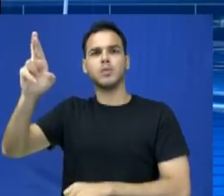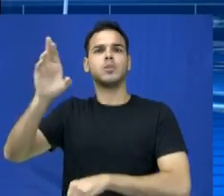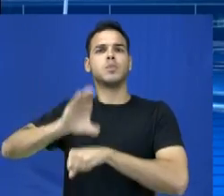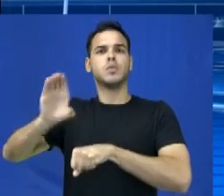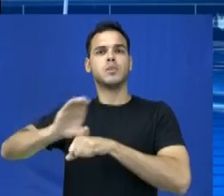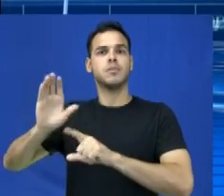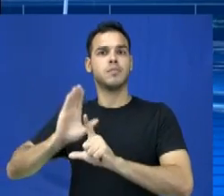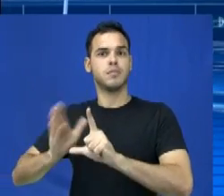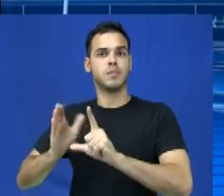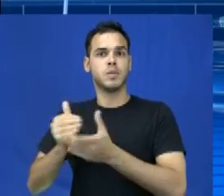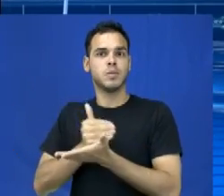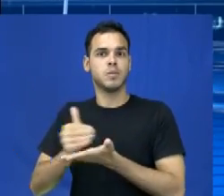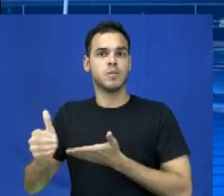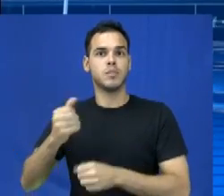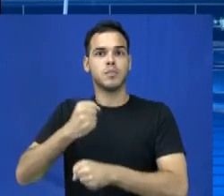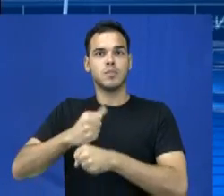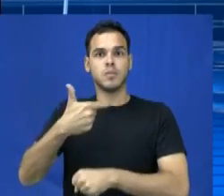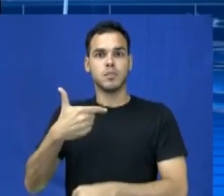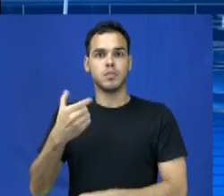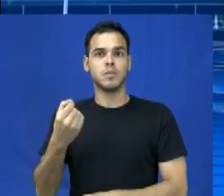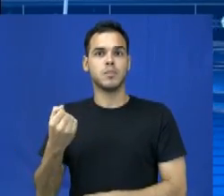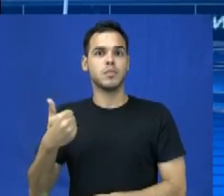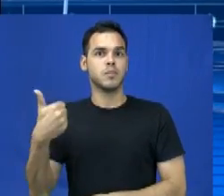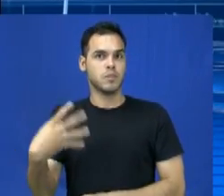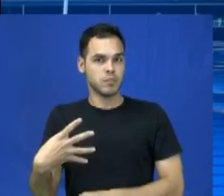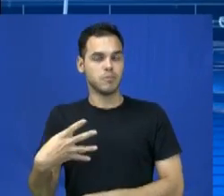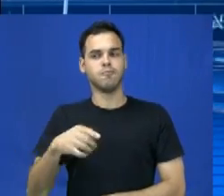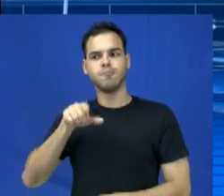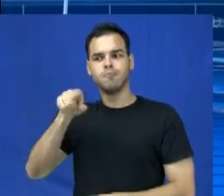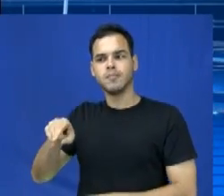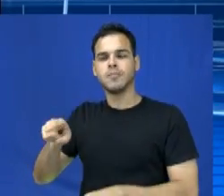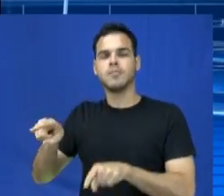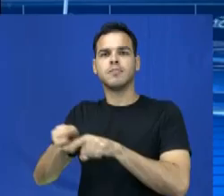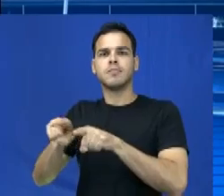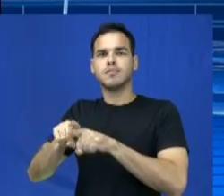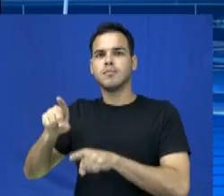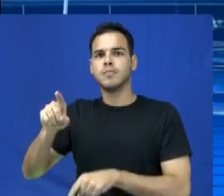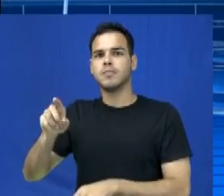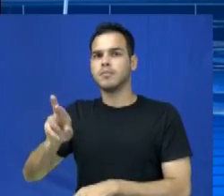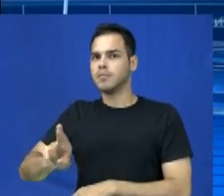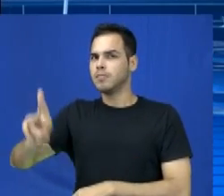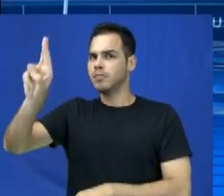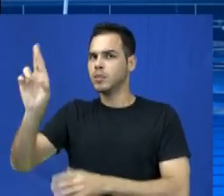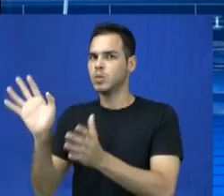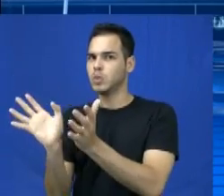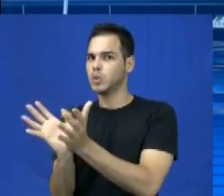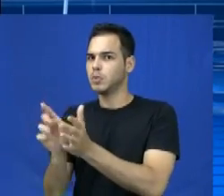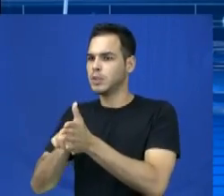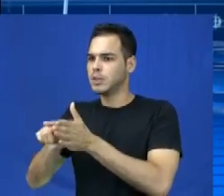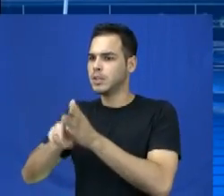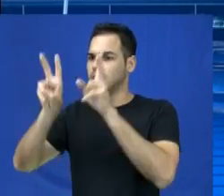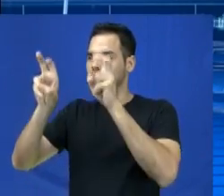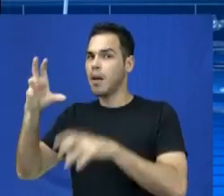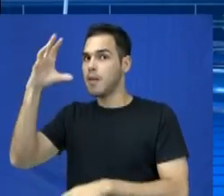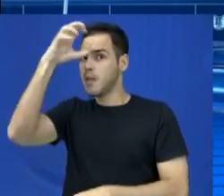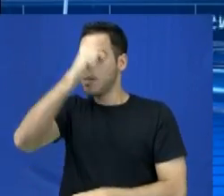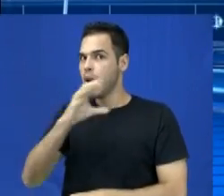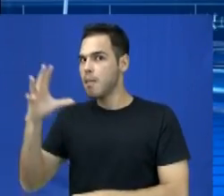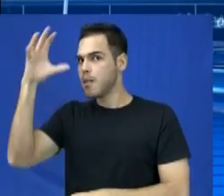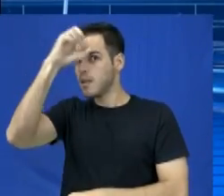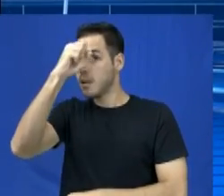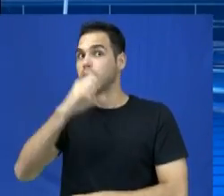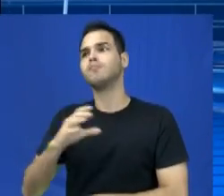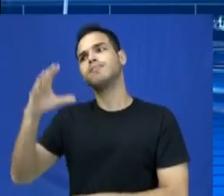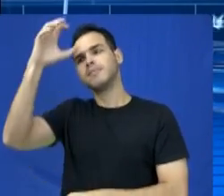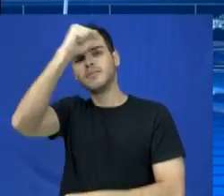UFMT, que se iniciou em 2014. Além disso, o professor é líder do grupo de pesquisa Aprendendo a Aprender, o aprendizado do